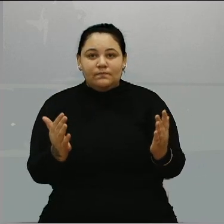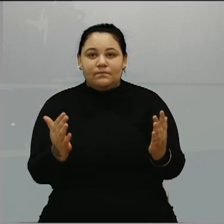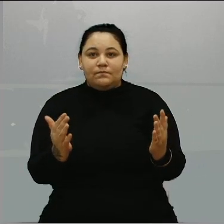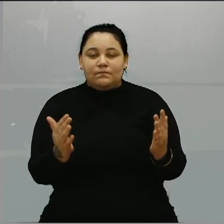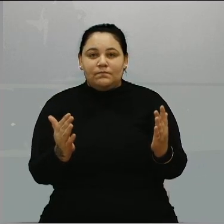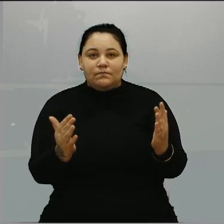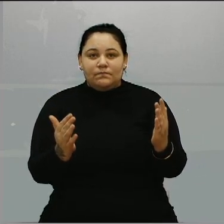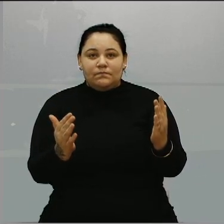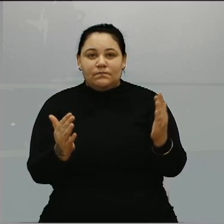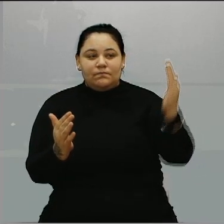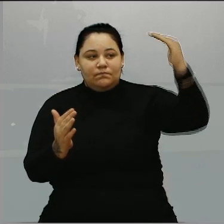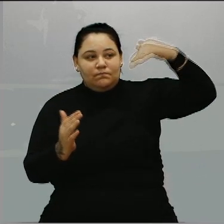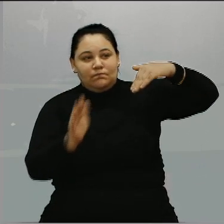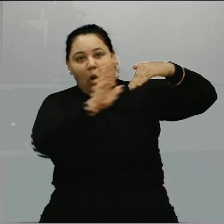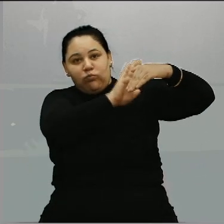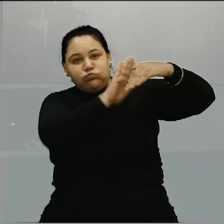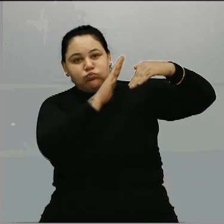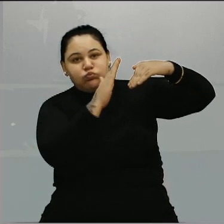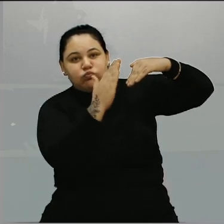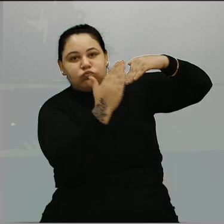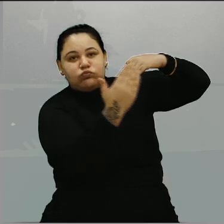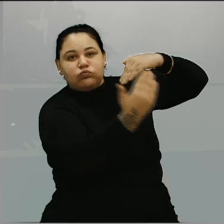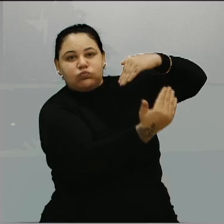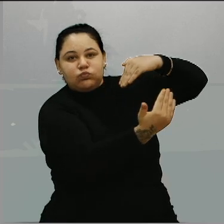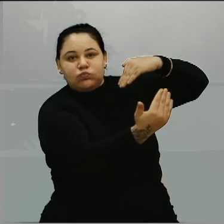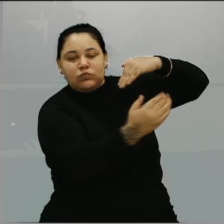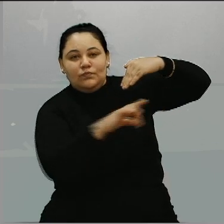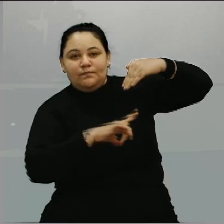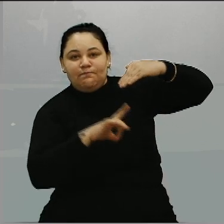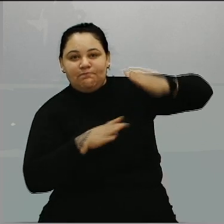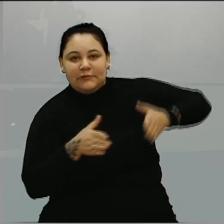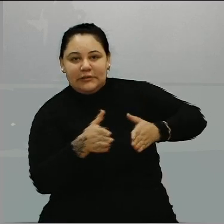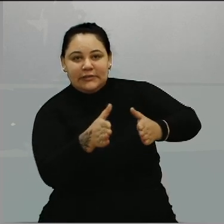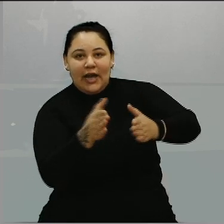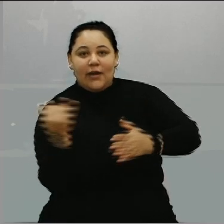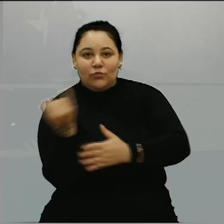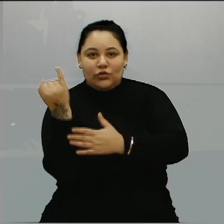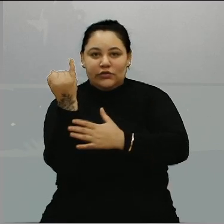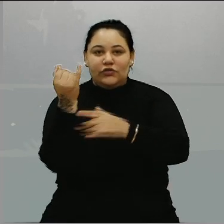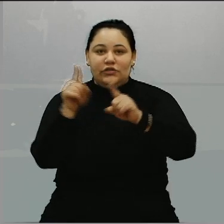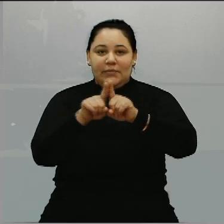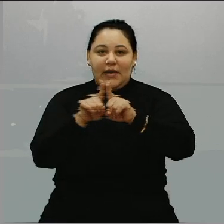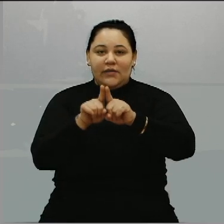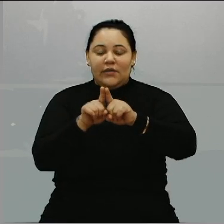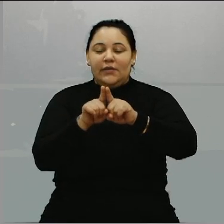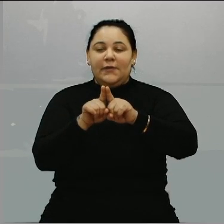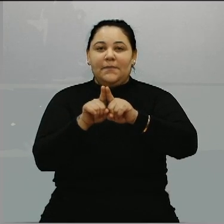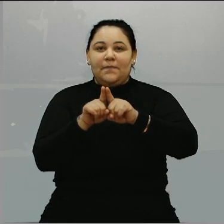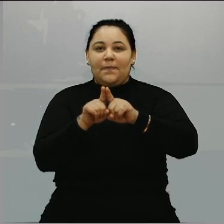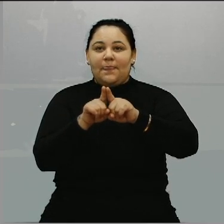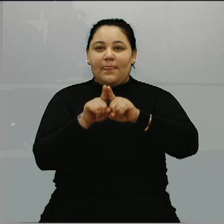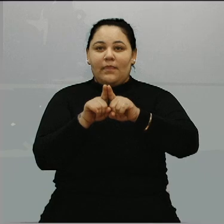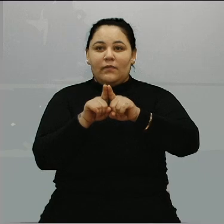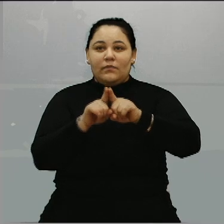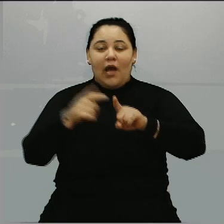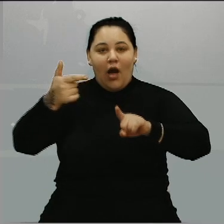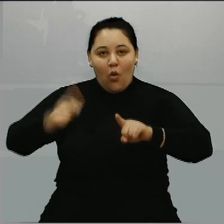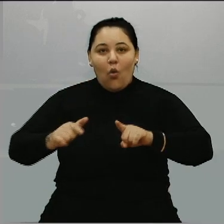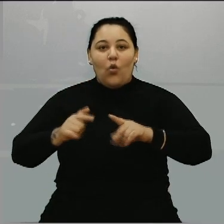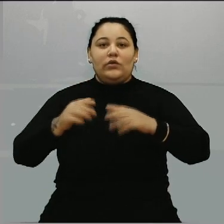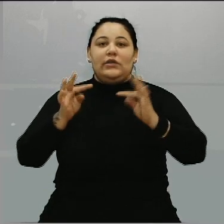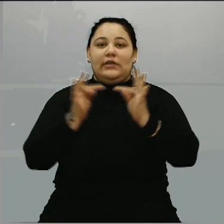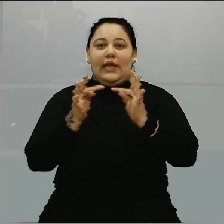vão tendo pelas estradas, importante, né? A questão, uma outra técnica que